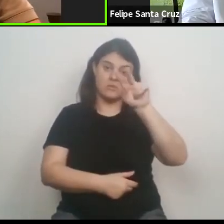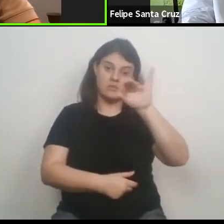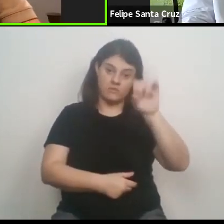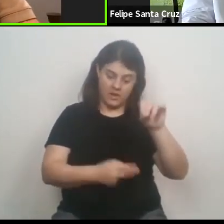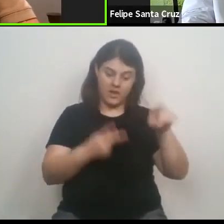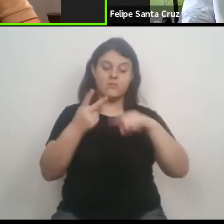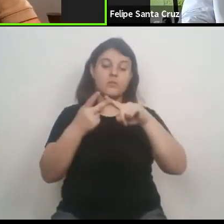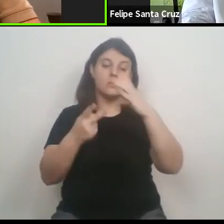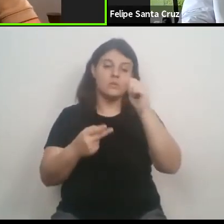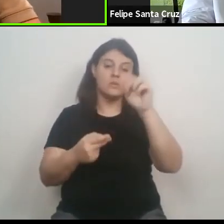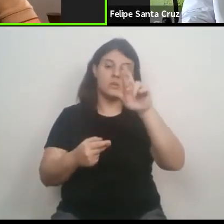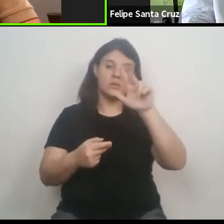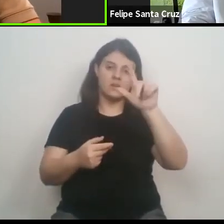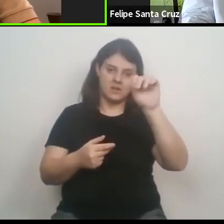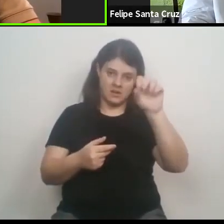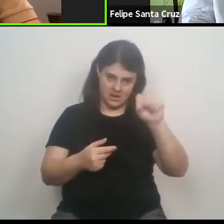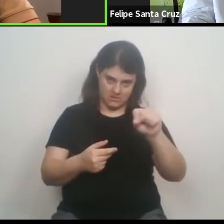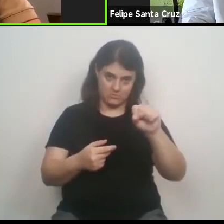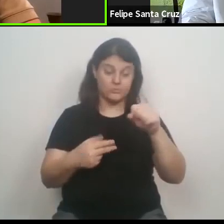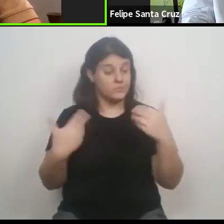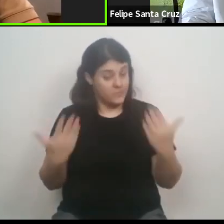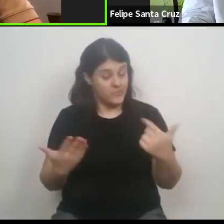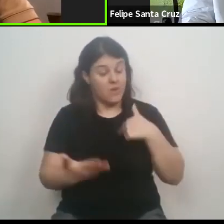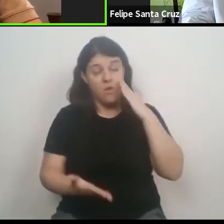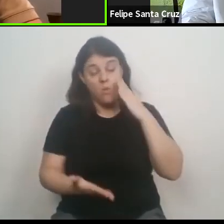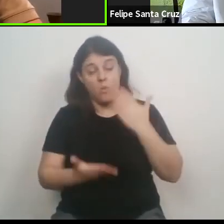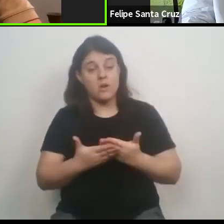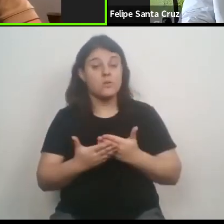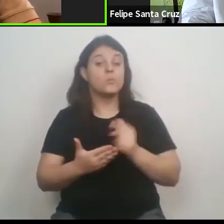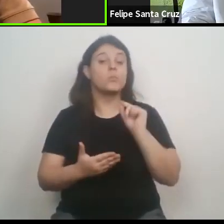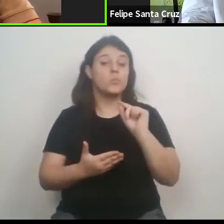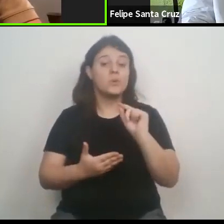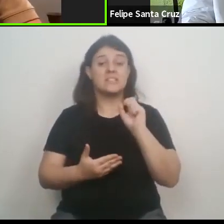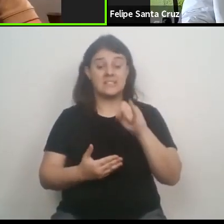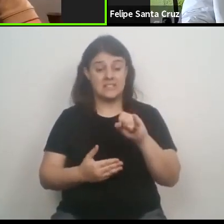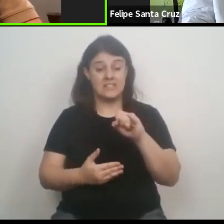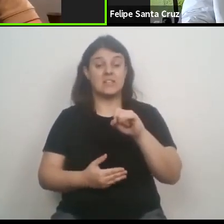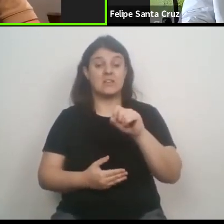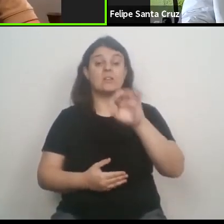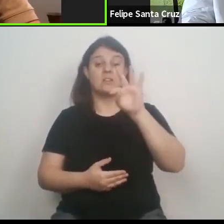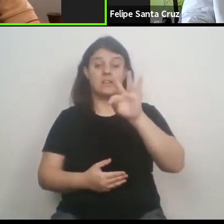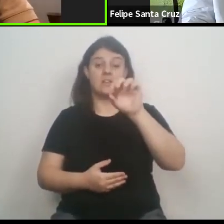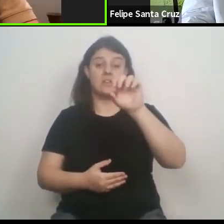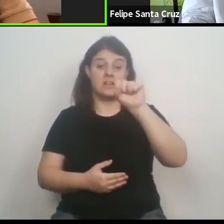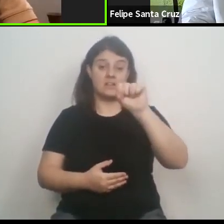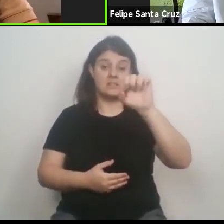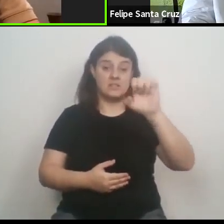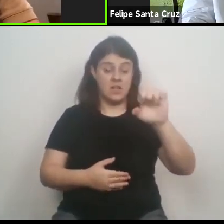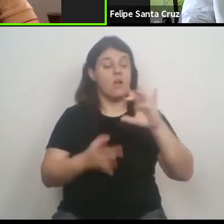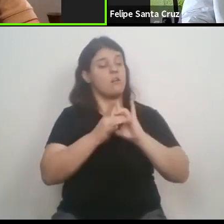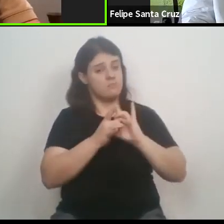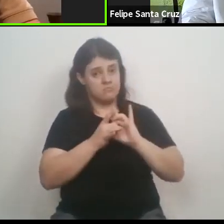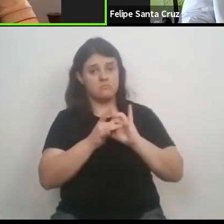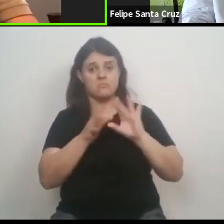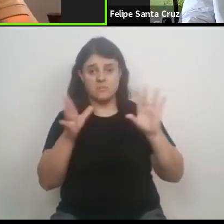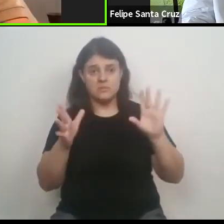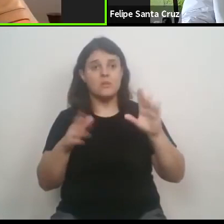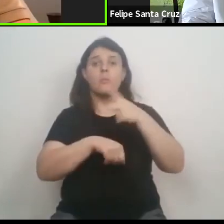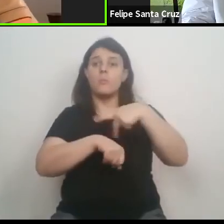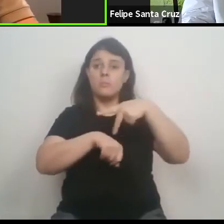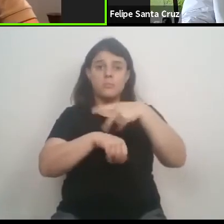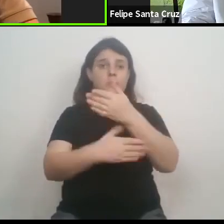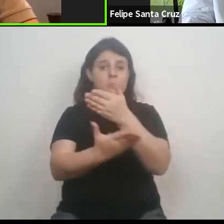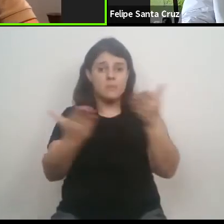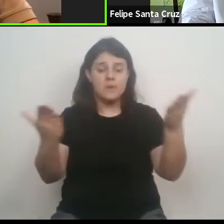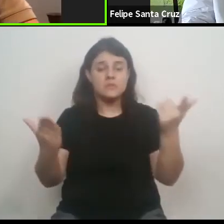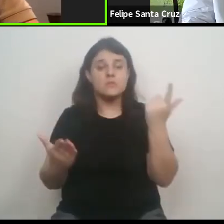Carlos. Então, eu creio que, se o TSE der a oportunidade ao país de